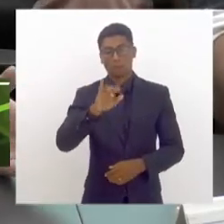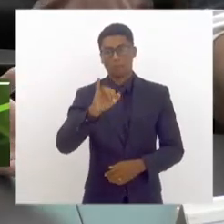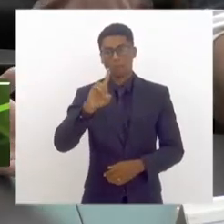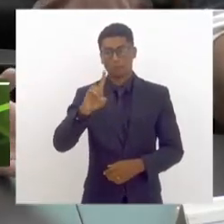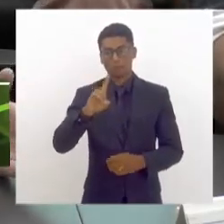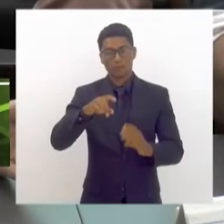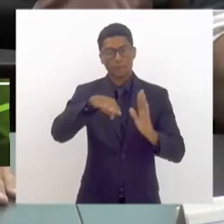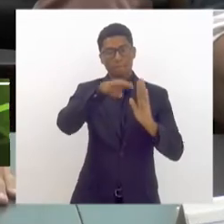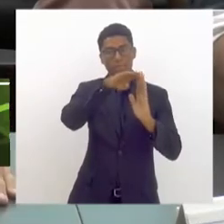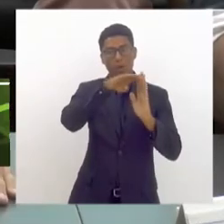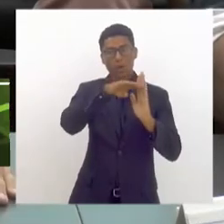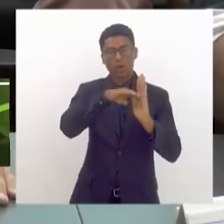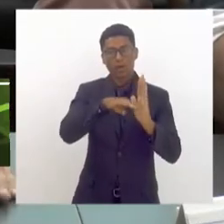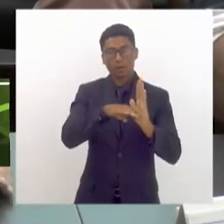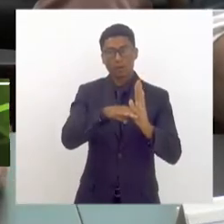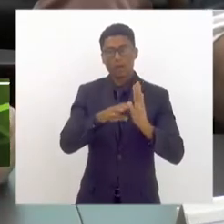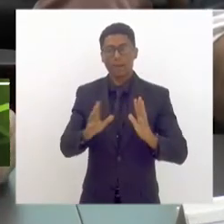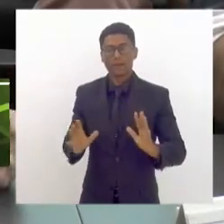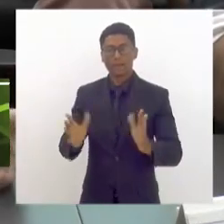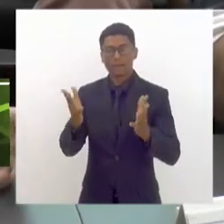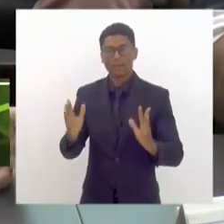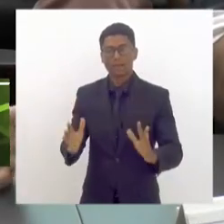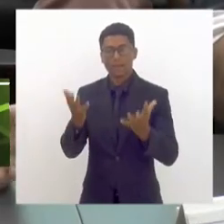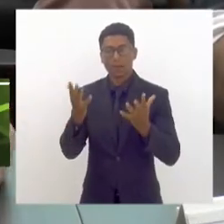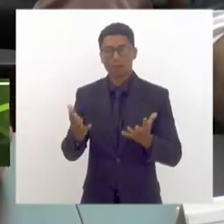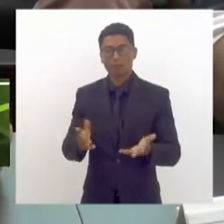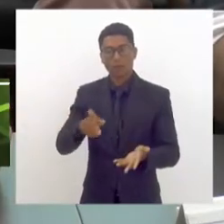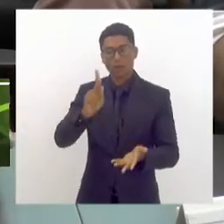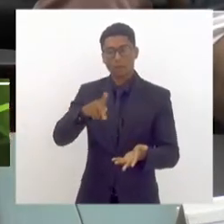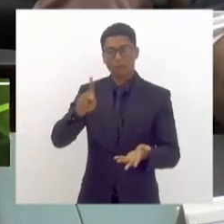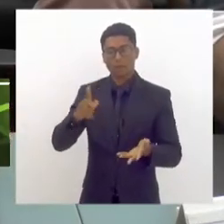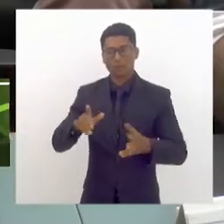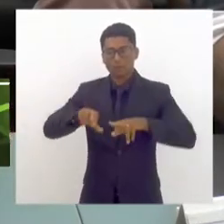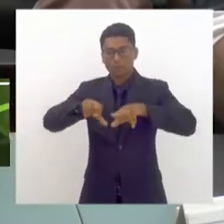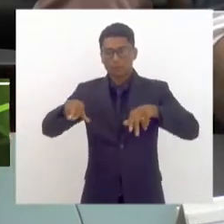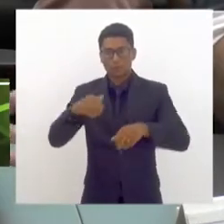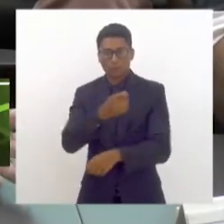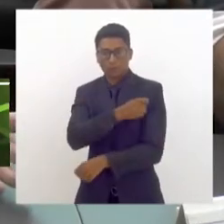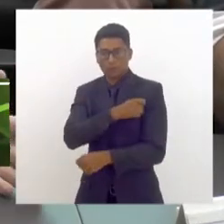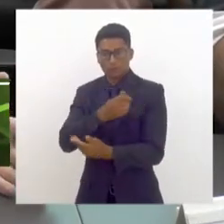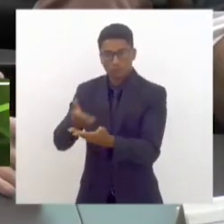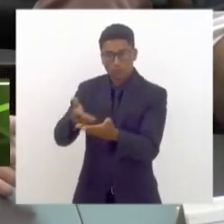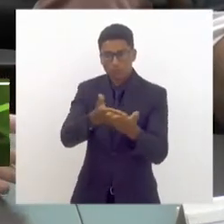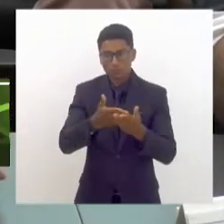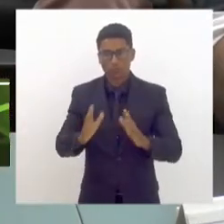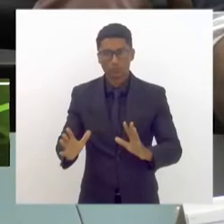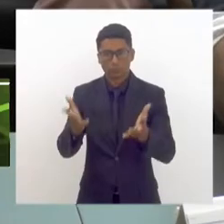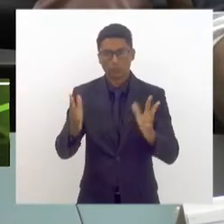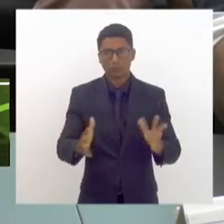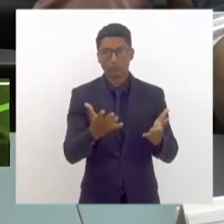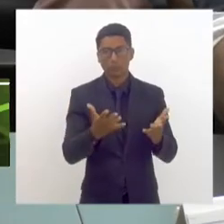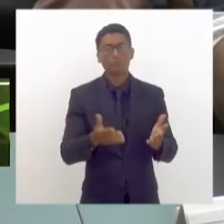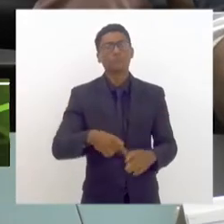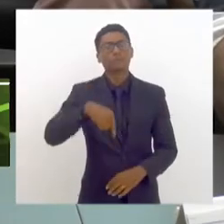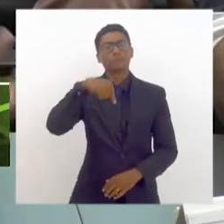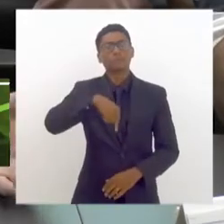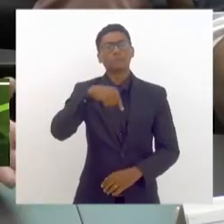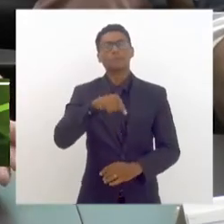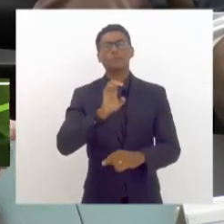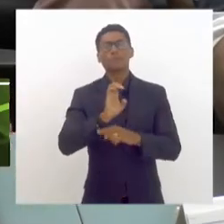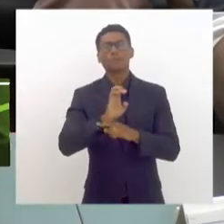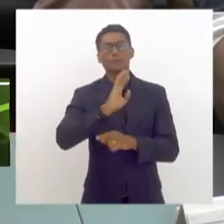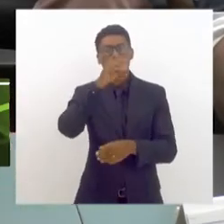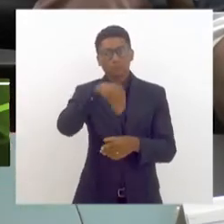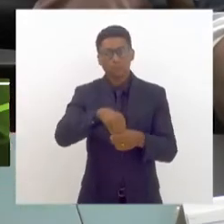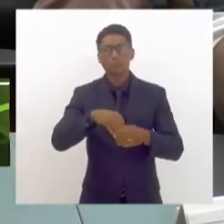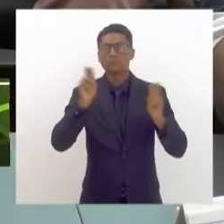à Docência. Então, por que a gente não consegue construir um programa nesse a nível estadual? O que, que atrapalha, o que, que impede